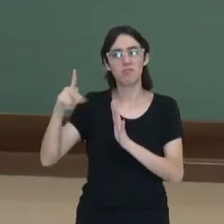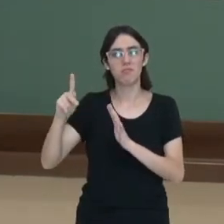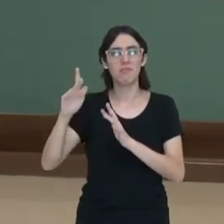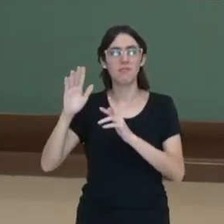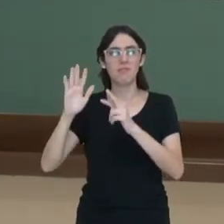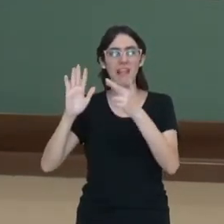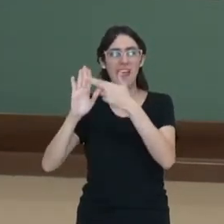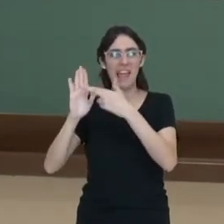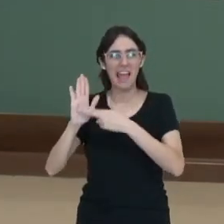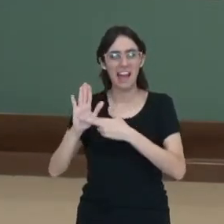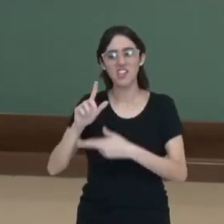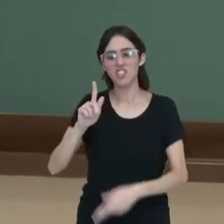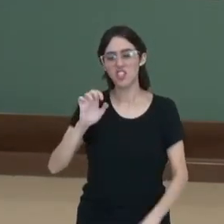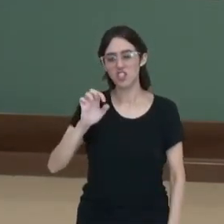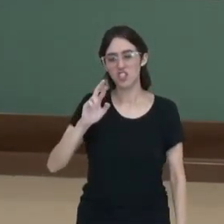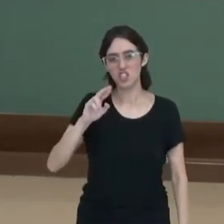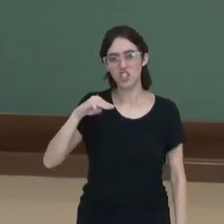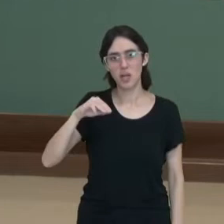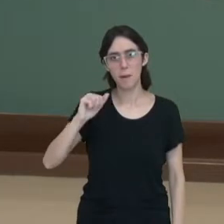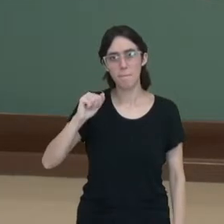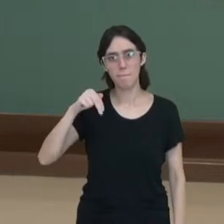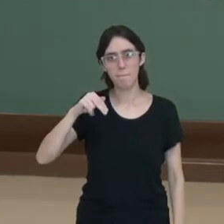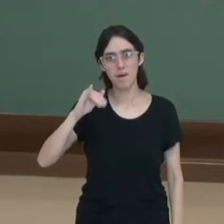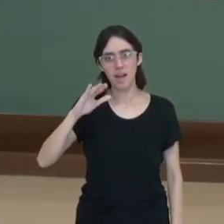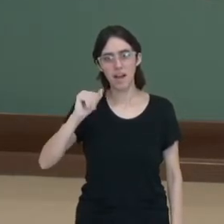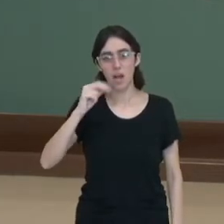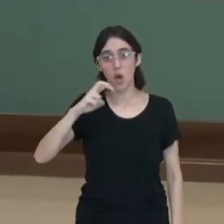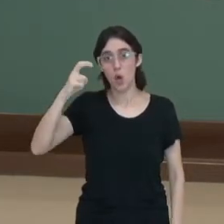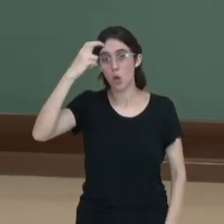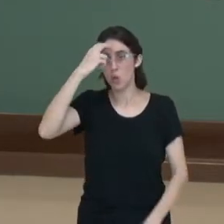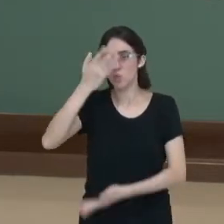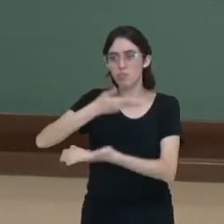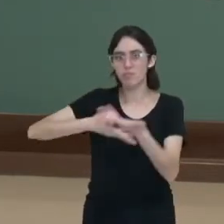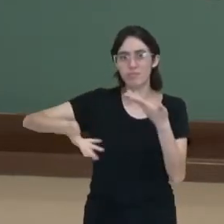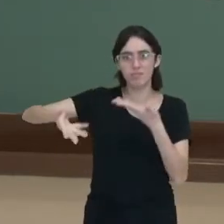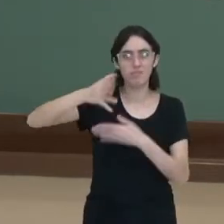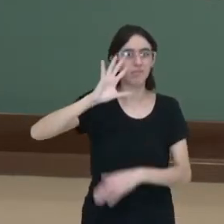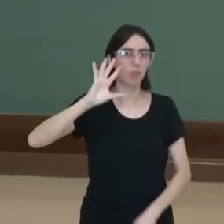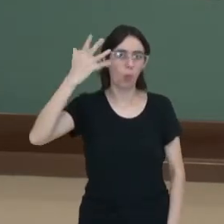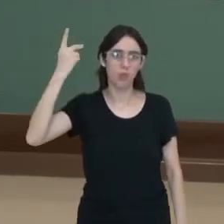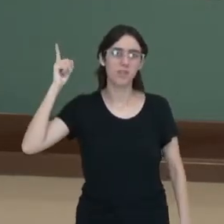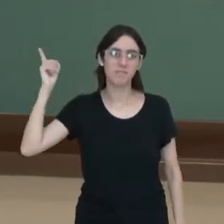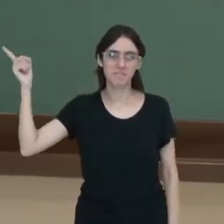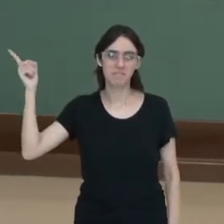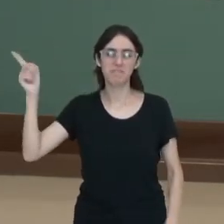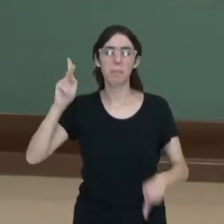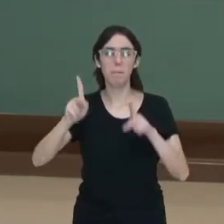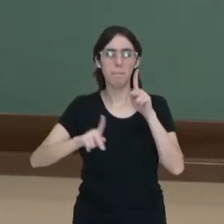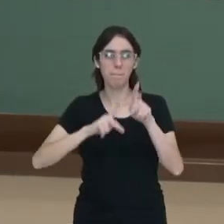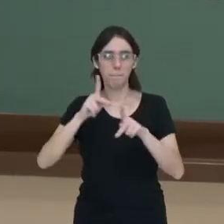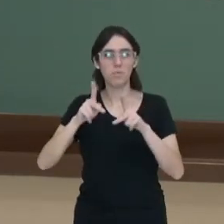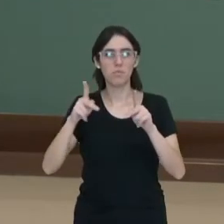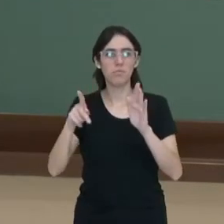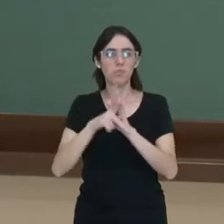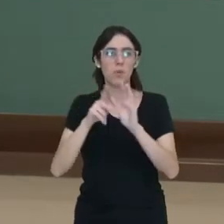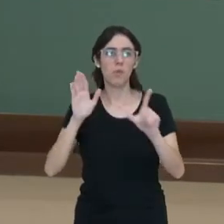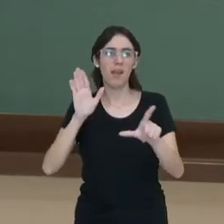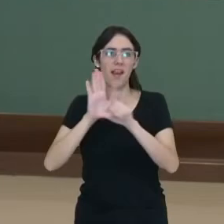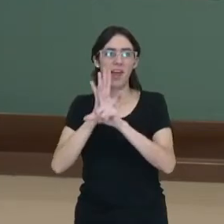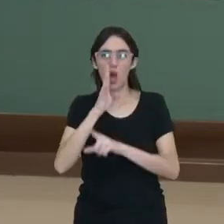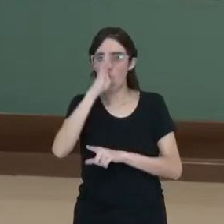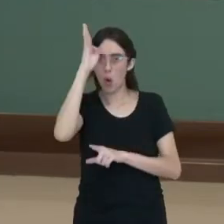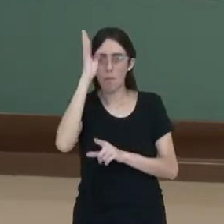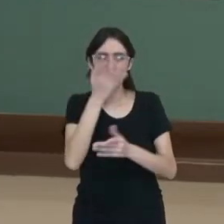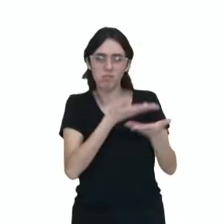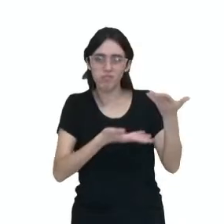o surgimento de uma troca cultural, que é o que aconteceu aqui, povos germânicos com leis romanas. Os